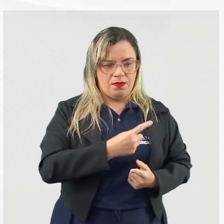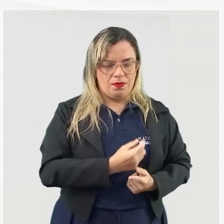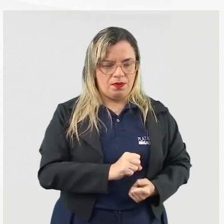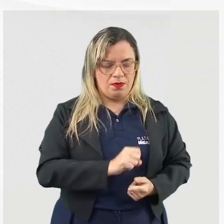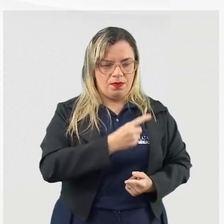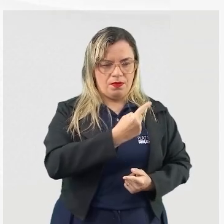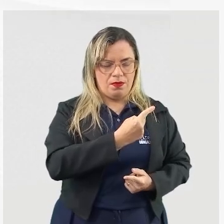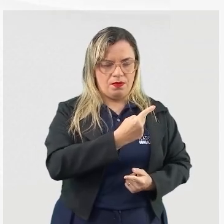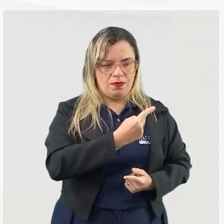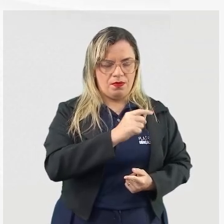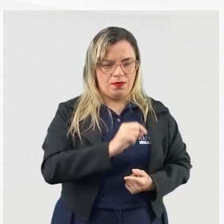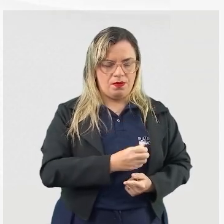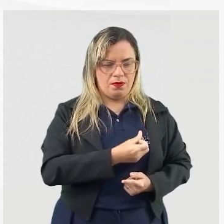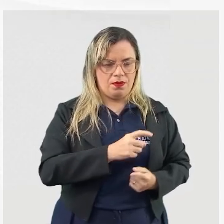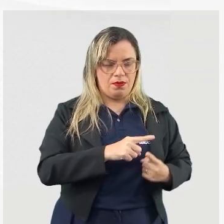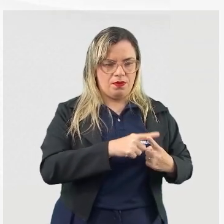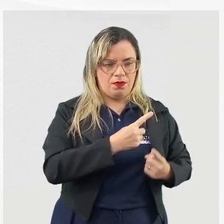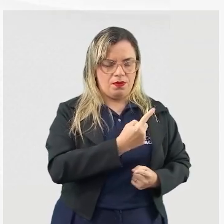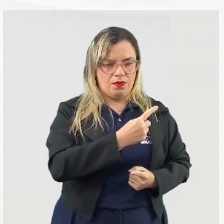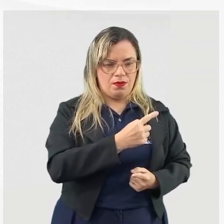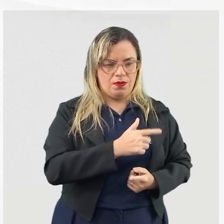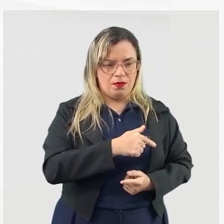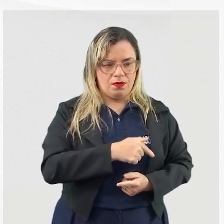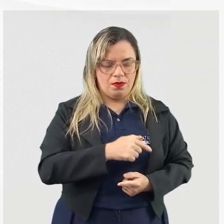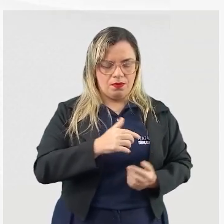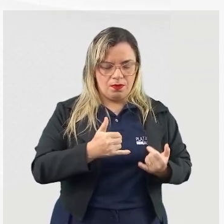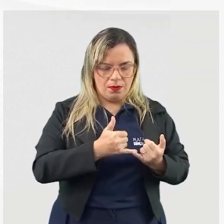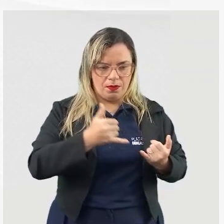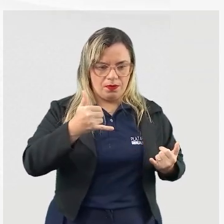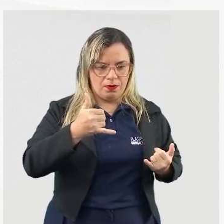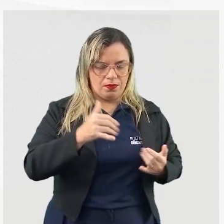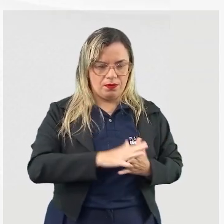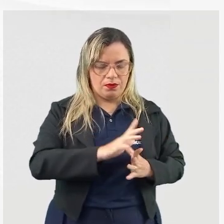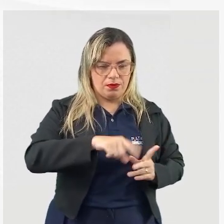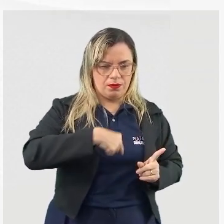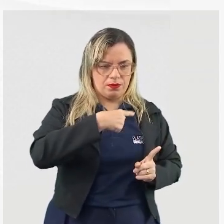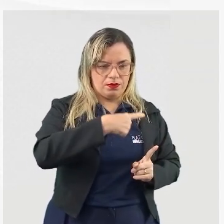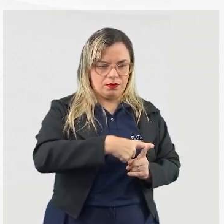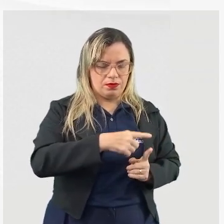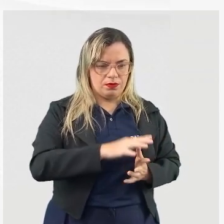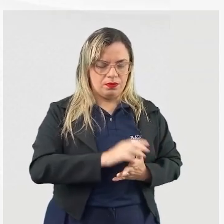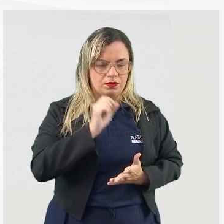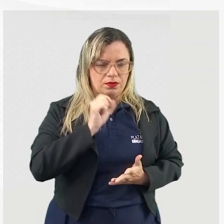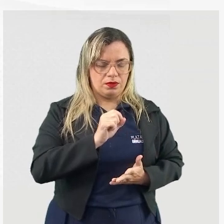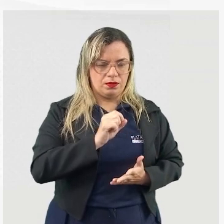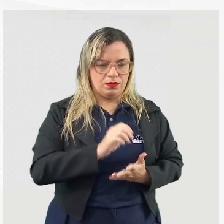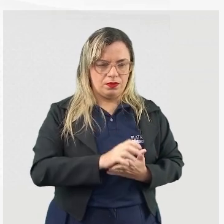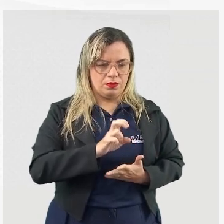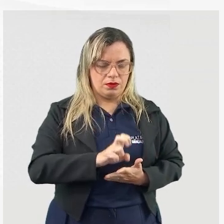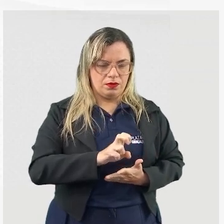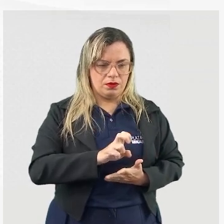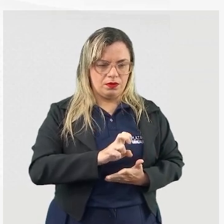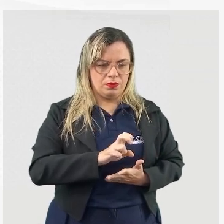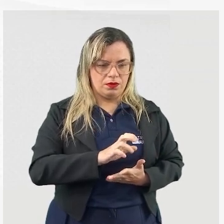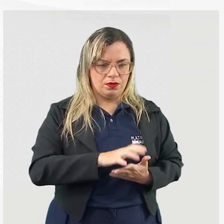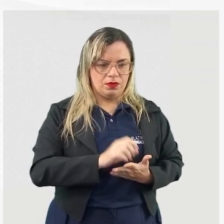Sobra 1. 1 vezes 6, 6 com 7. Soma agora, né, os resultados. Fica